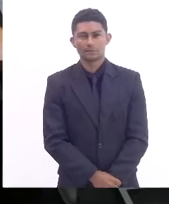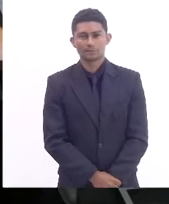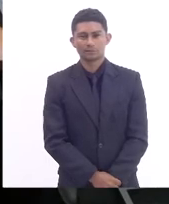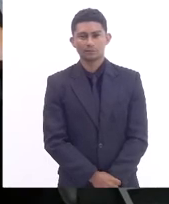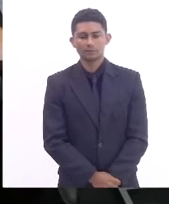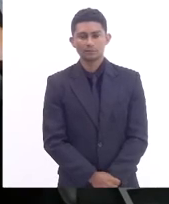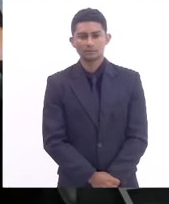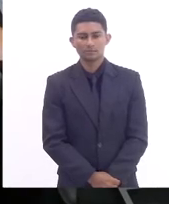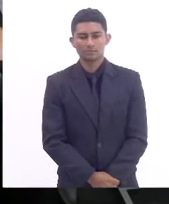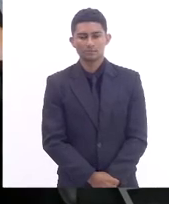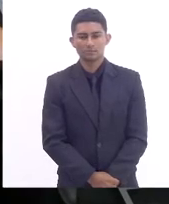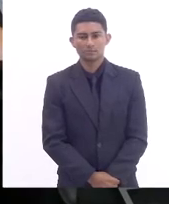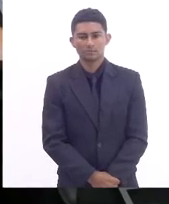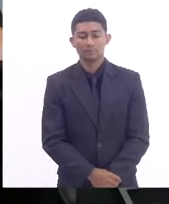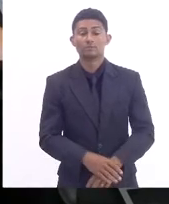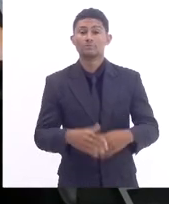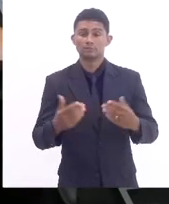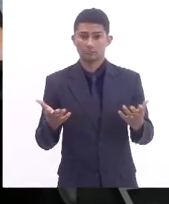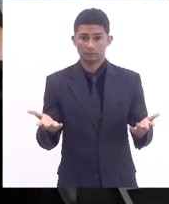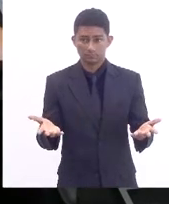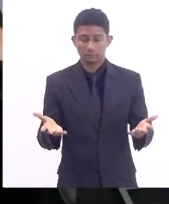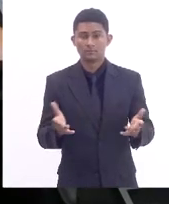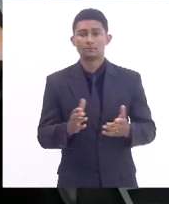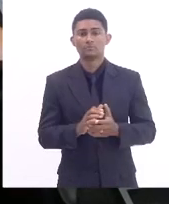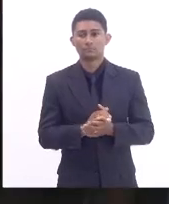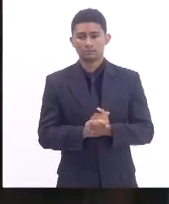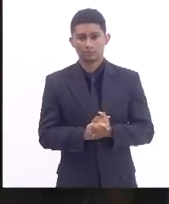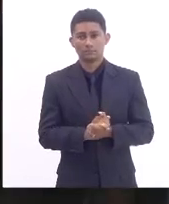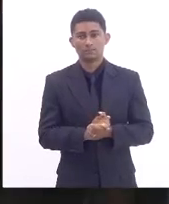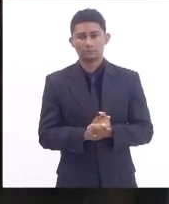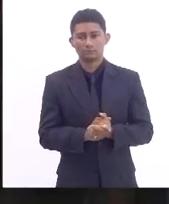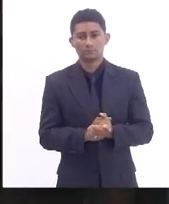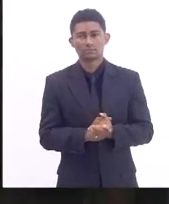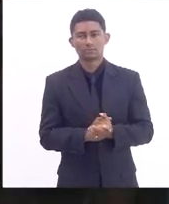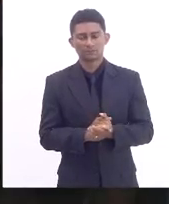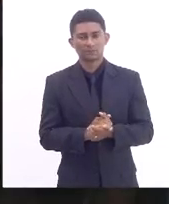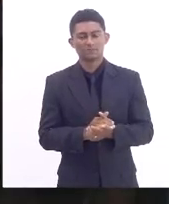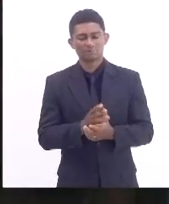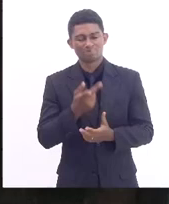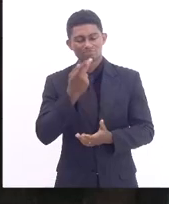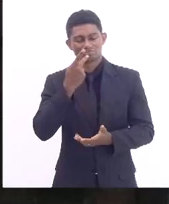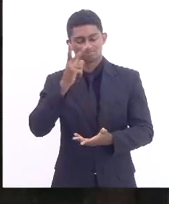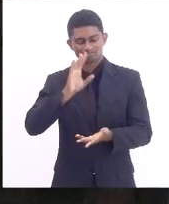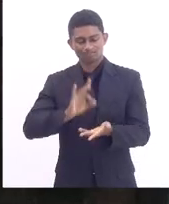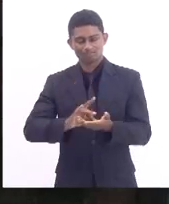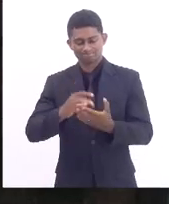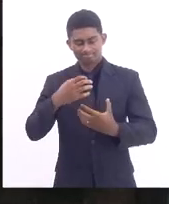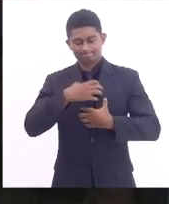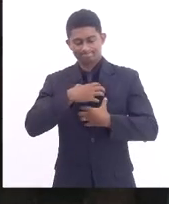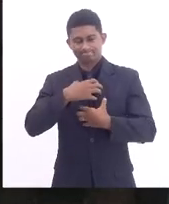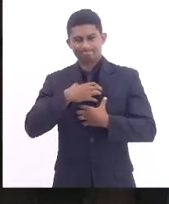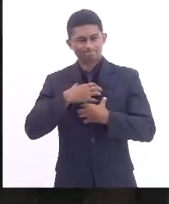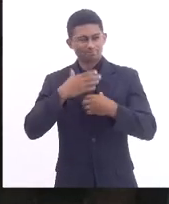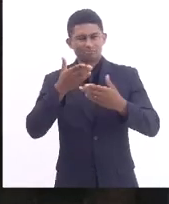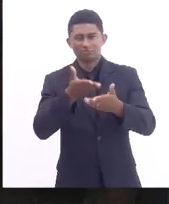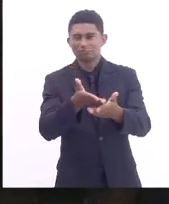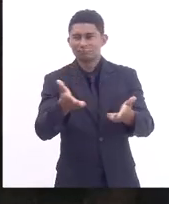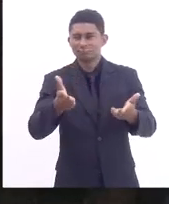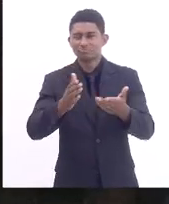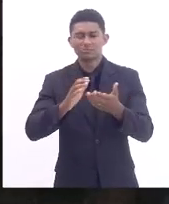oh alô eu queria antes de mais nada decoração a saldar